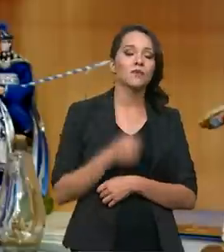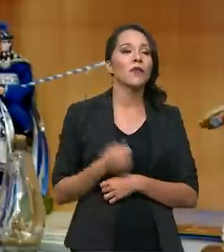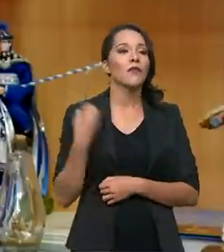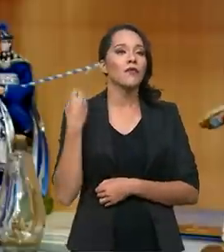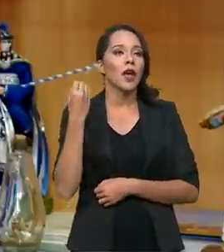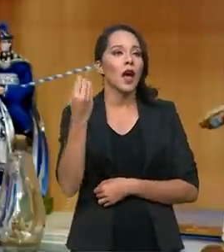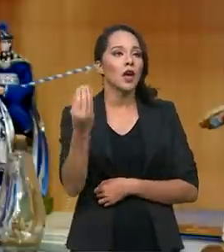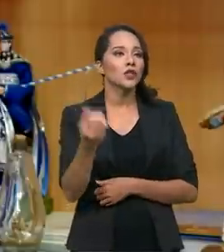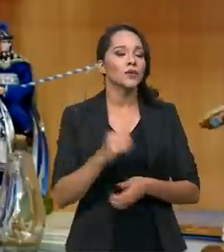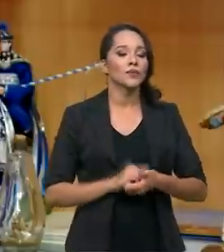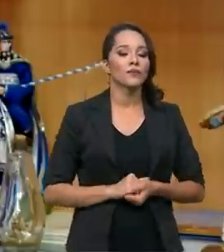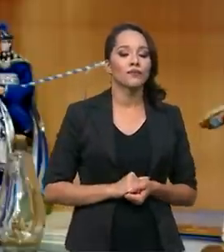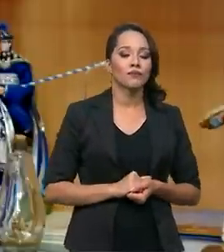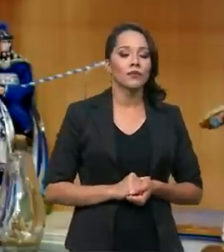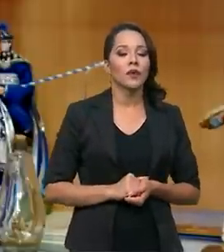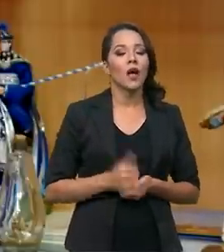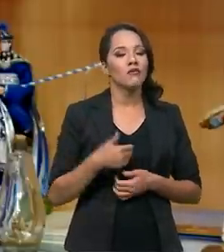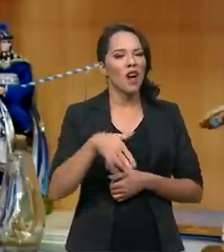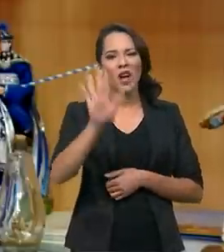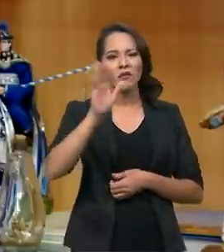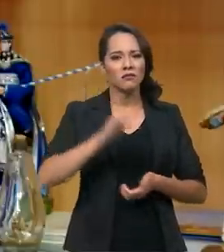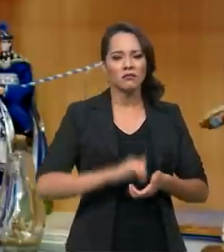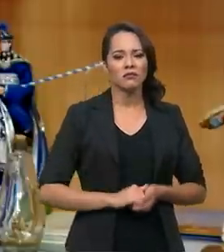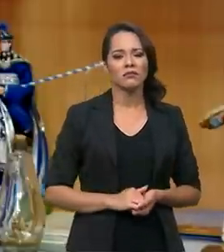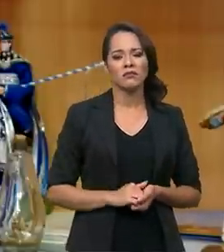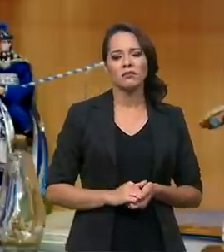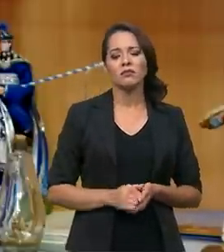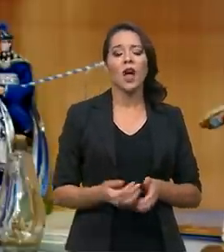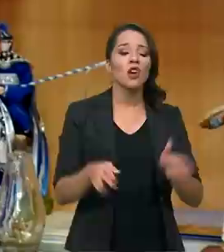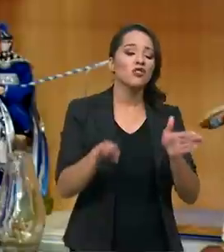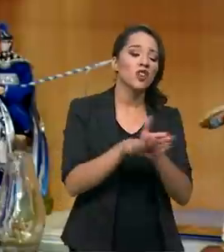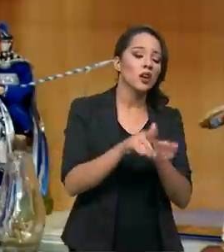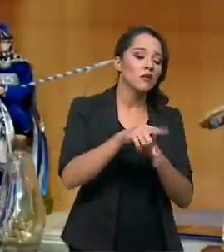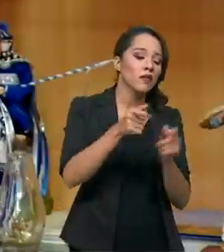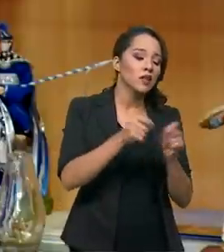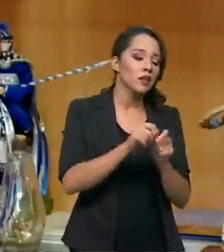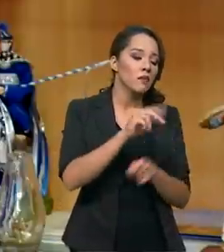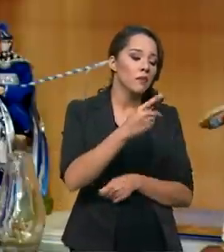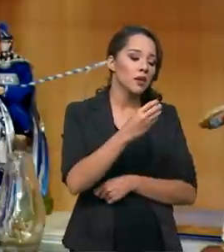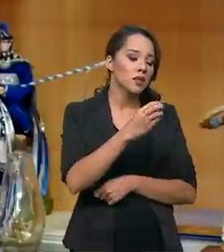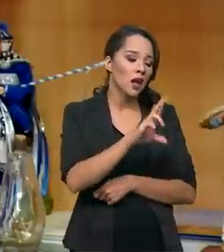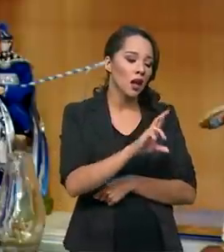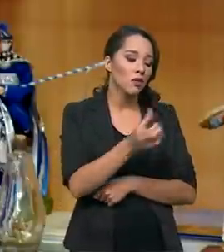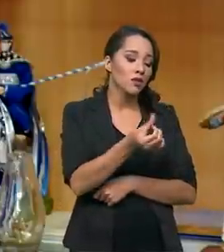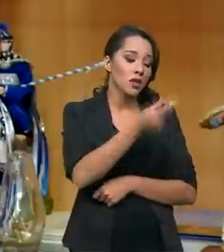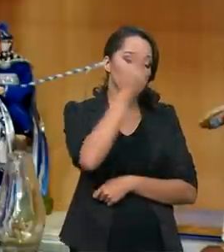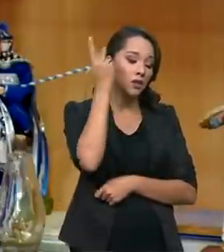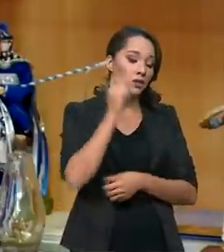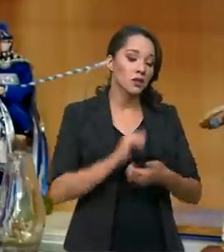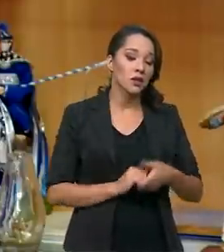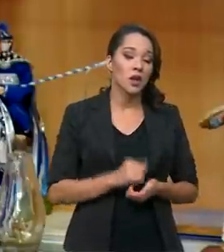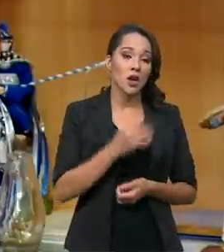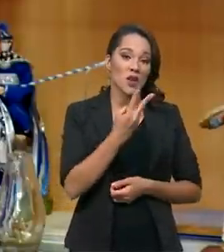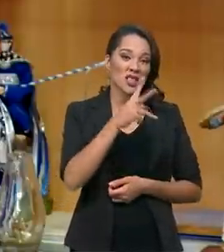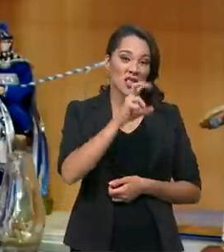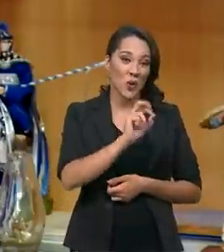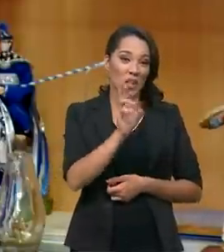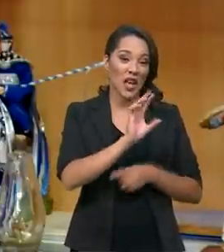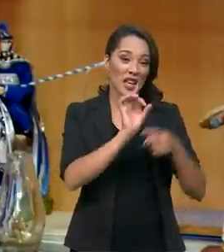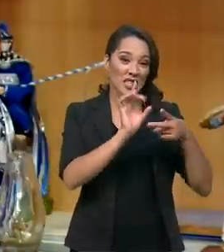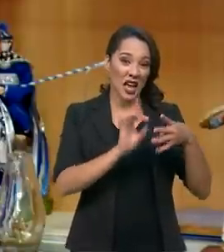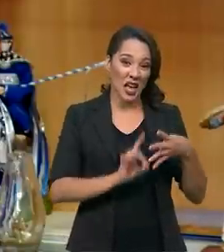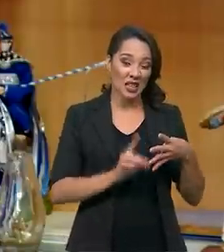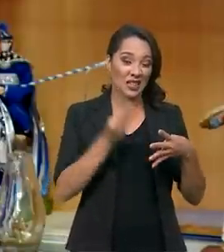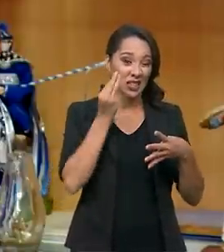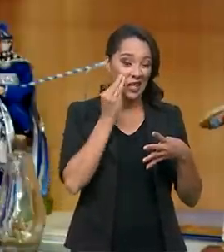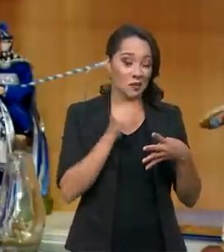é o cara vai vai velho chega aqui tem que fazer isso não precisa reconhecer as pessoas né 450 contas